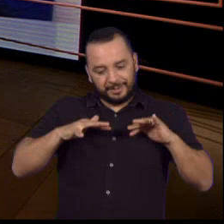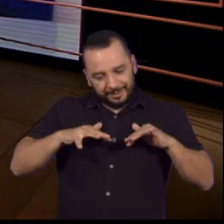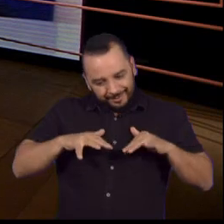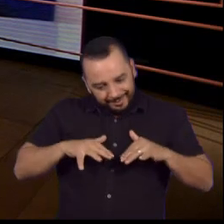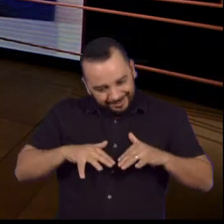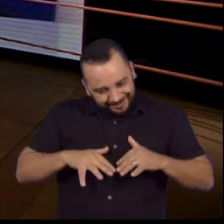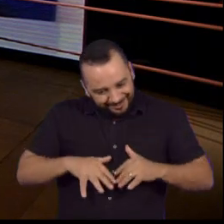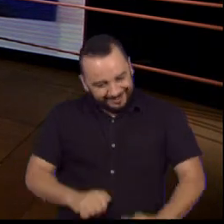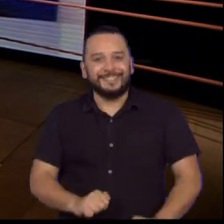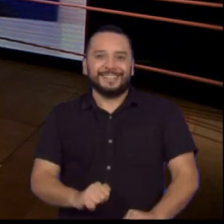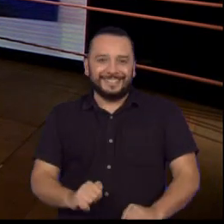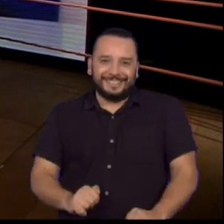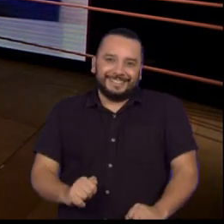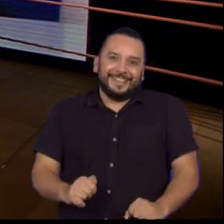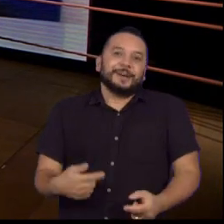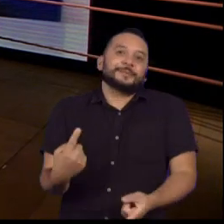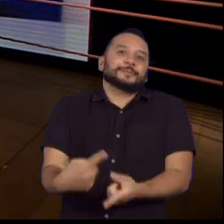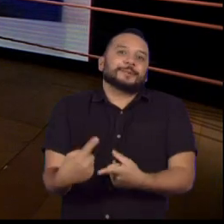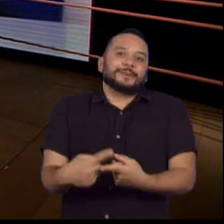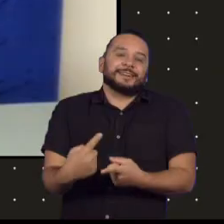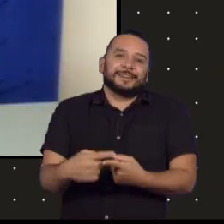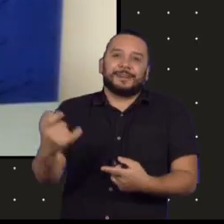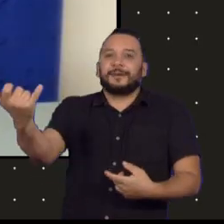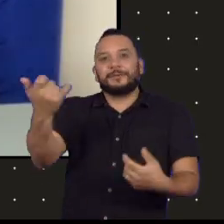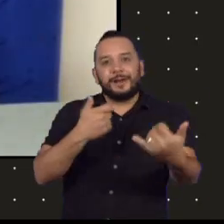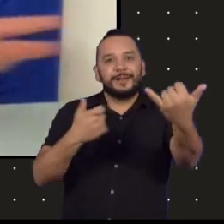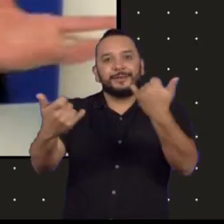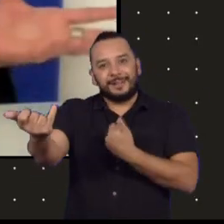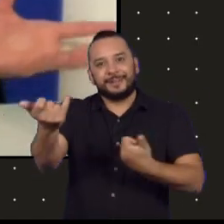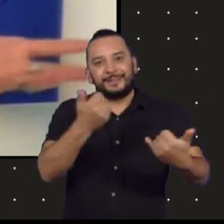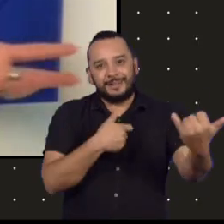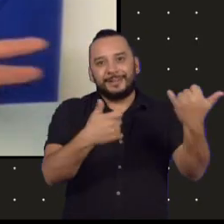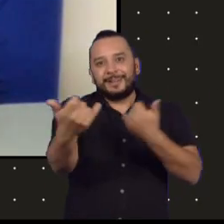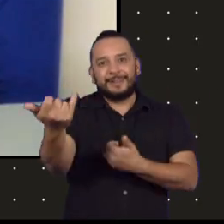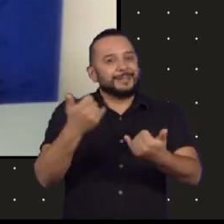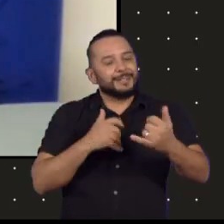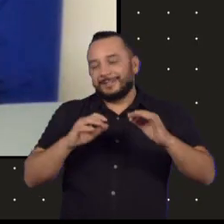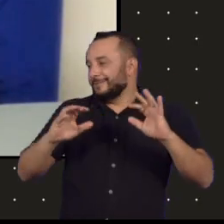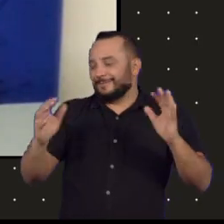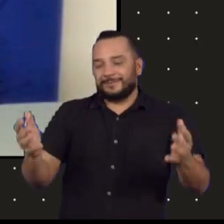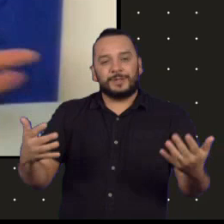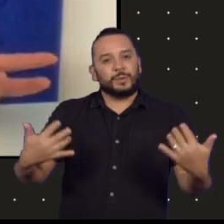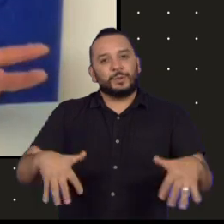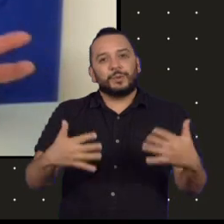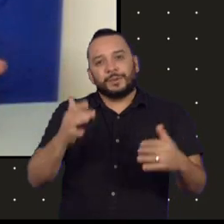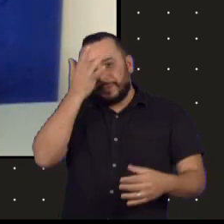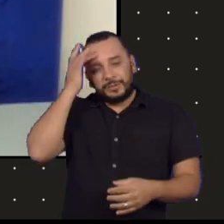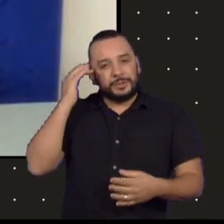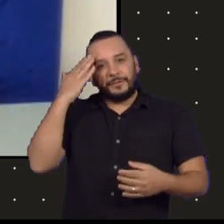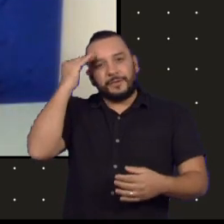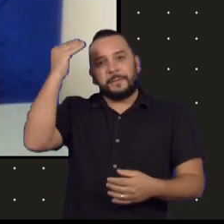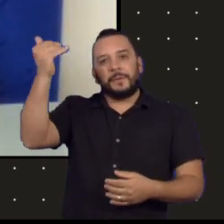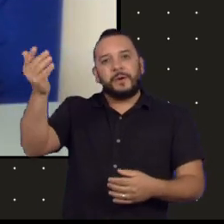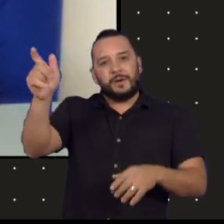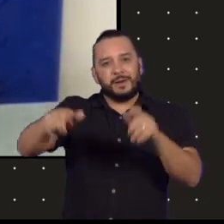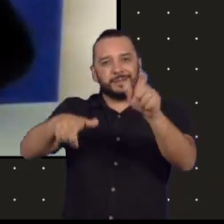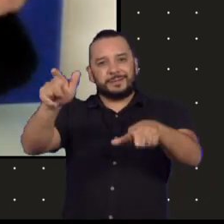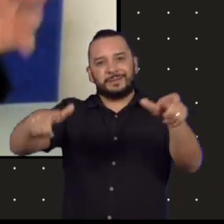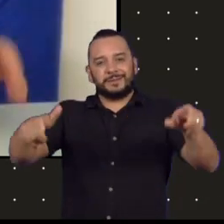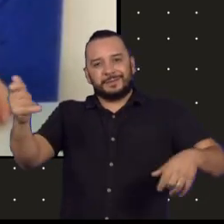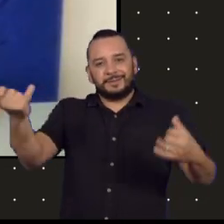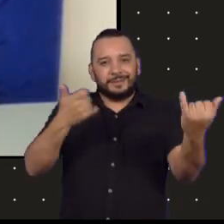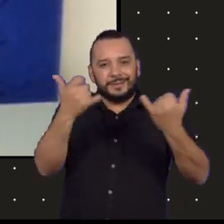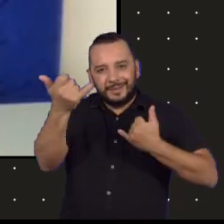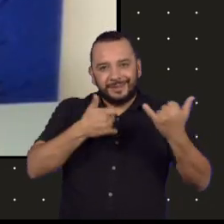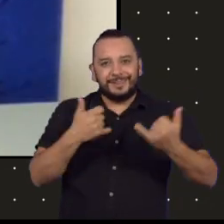ouvir um negócio desse, eu vi o que eu vi de todas essas pessoas, essas estrelas, essas pessoas,